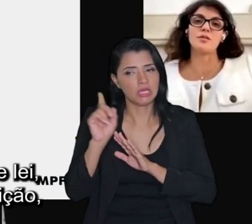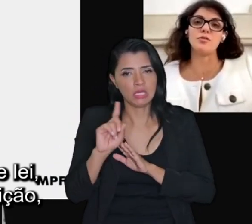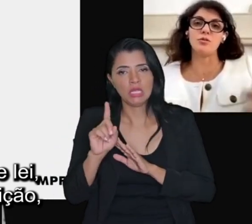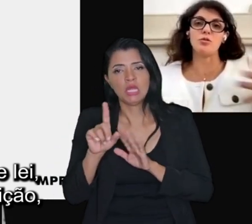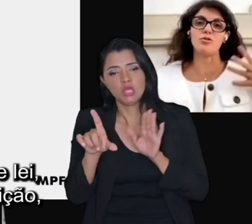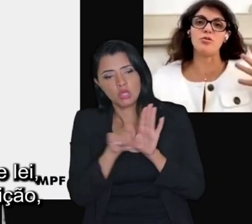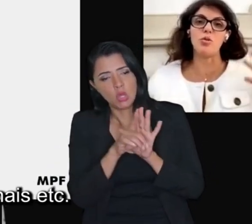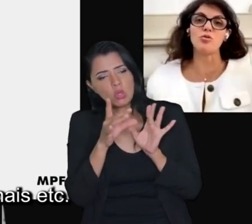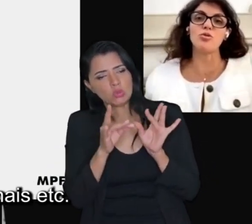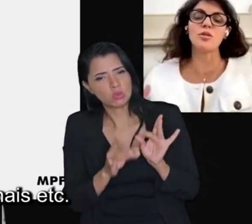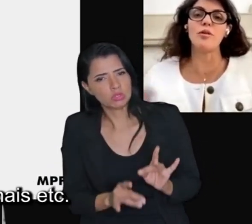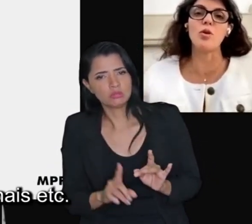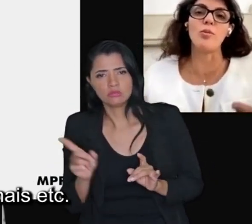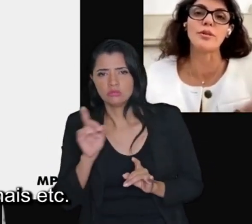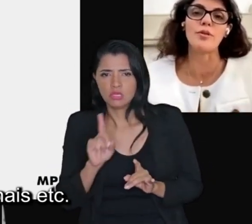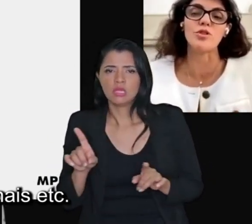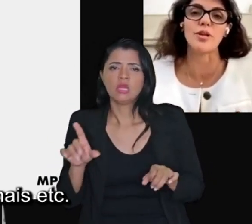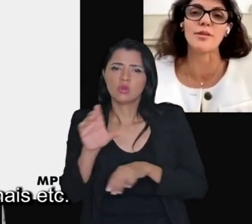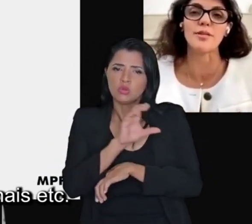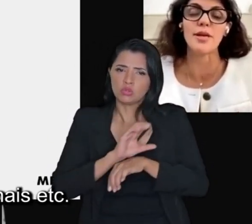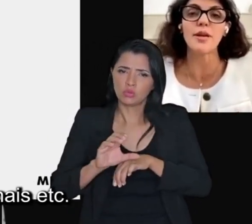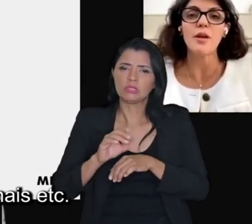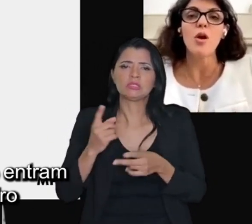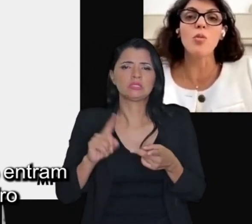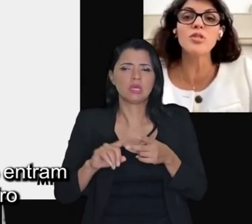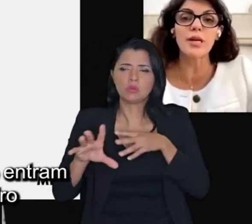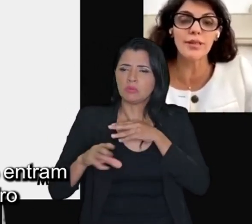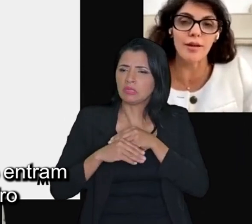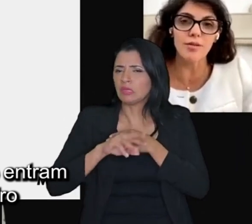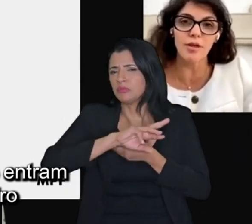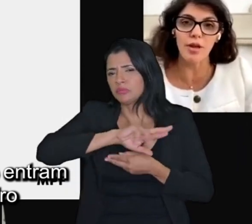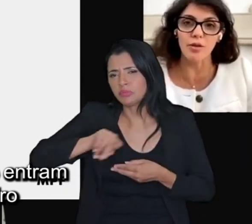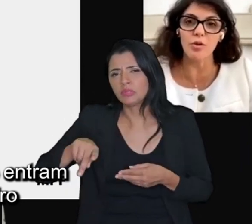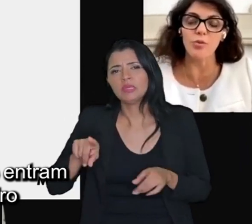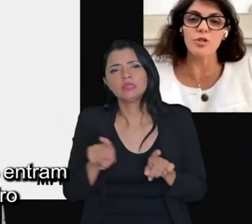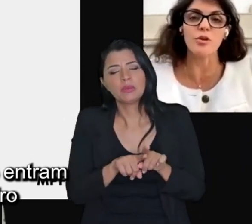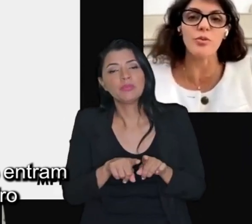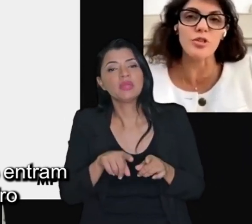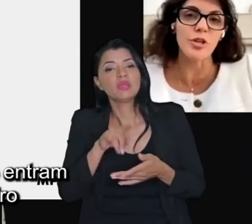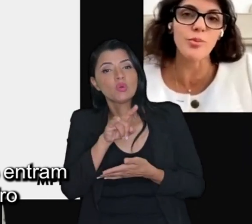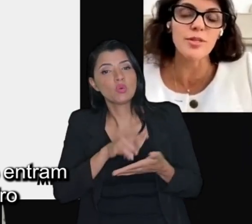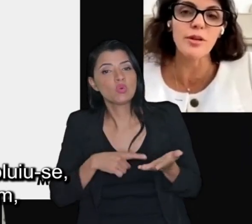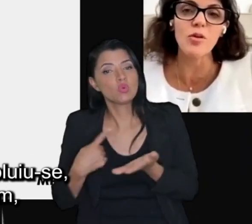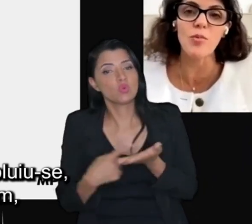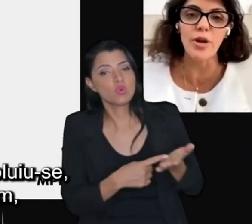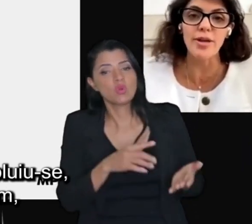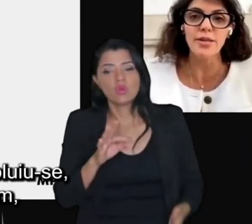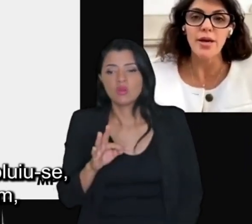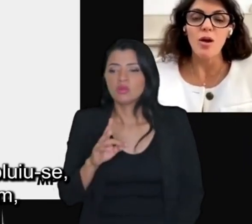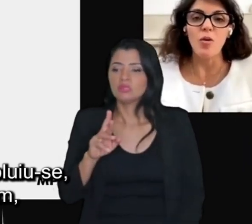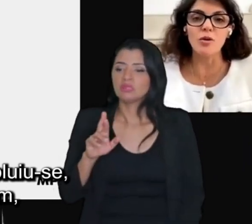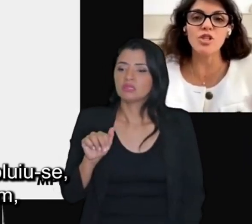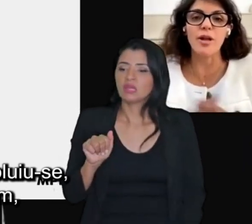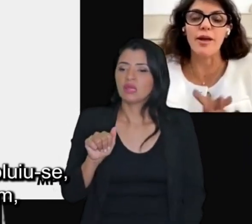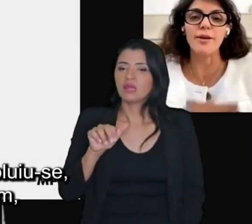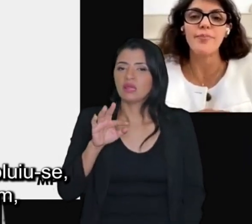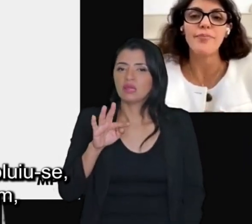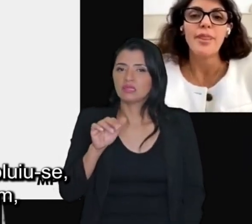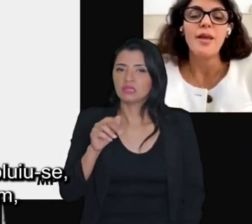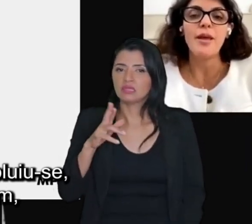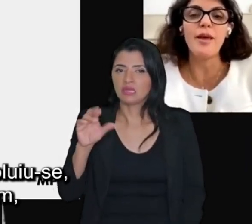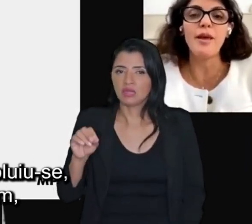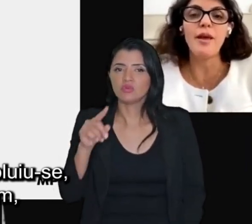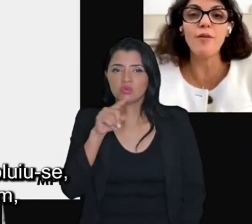lei, legislação, tanto Constituição, lei complementar, ordinárias, etc., como os tratados, que entram no direito brasileiro como lei